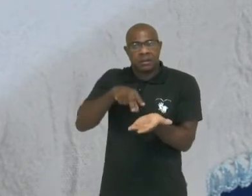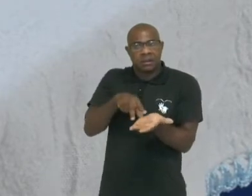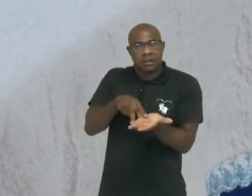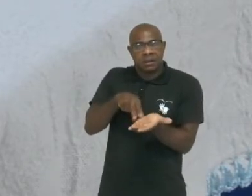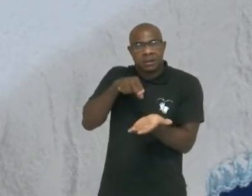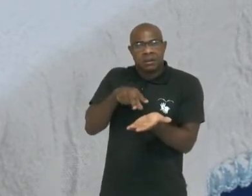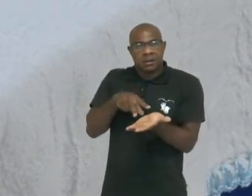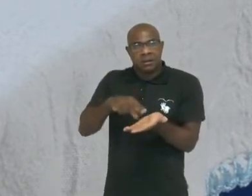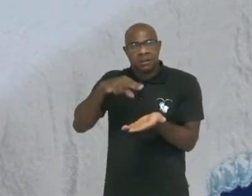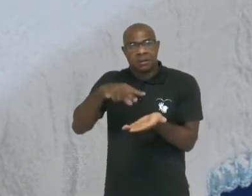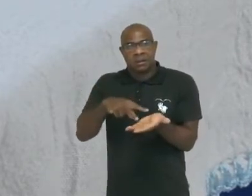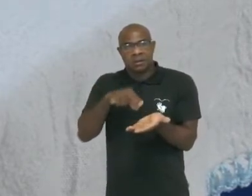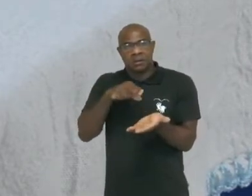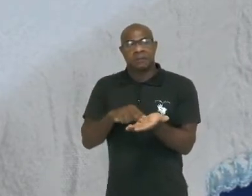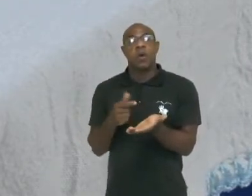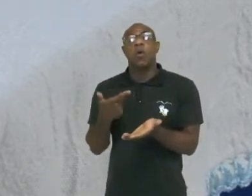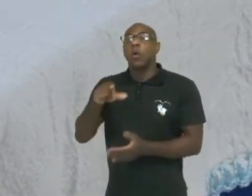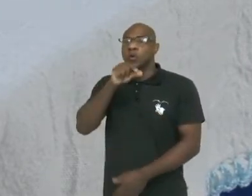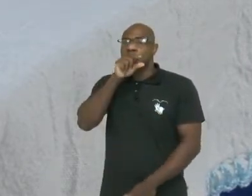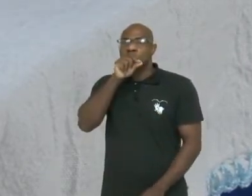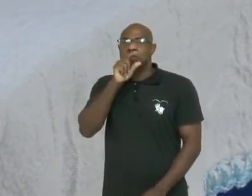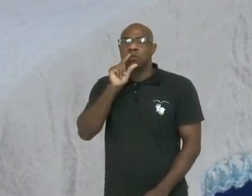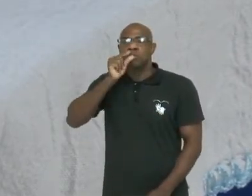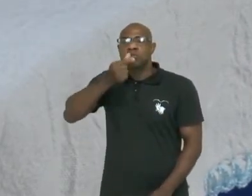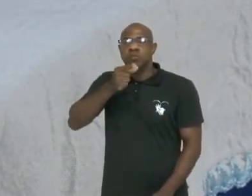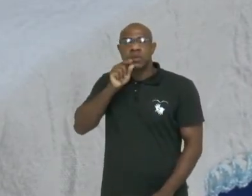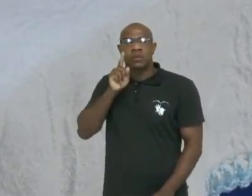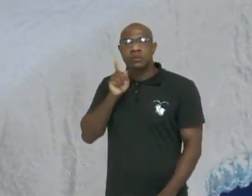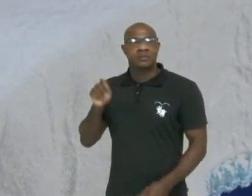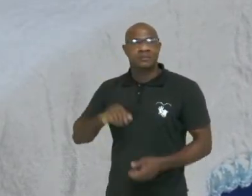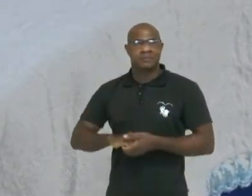tentar então um outro bico? Vamos lá.